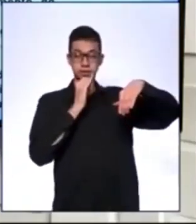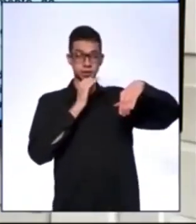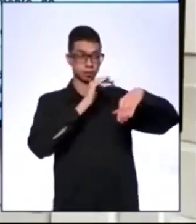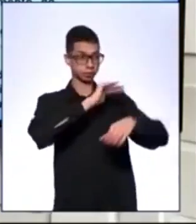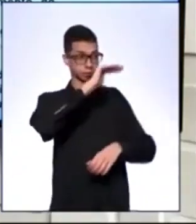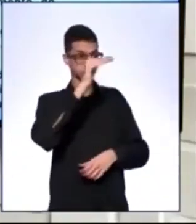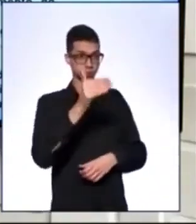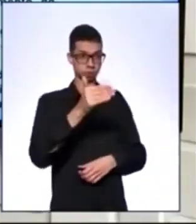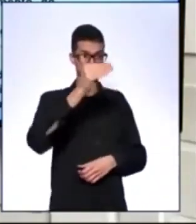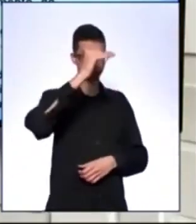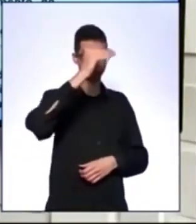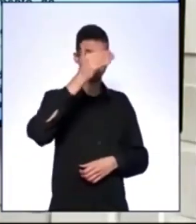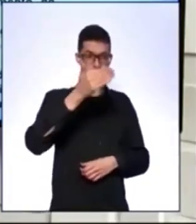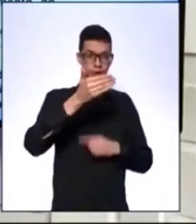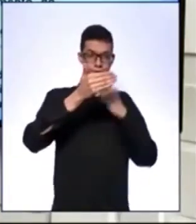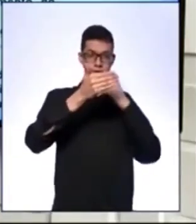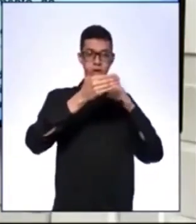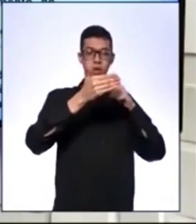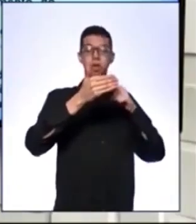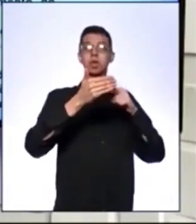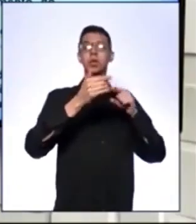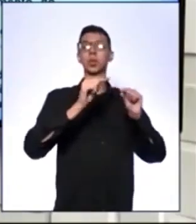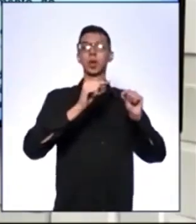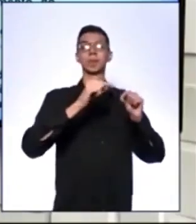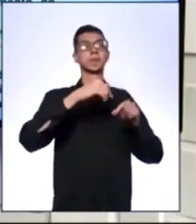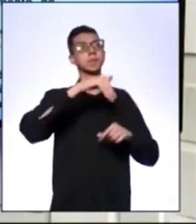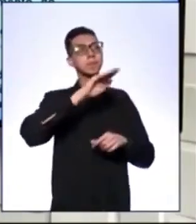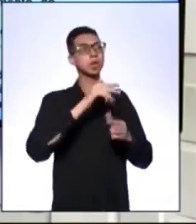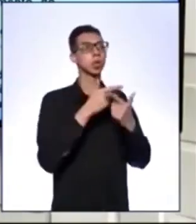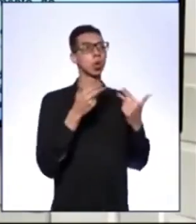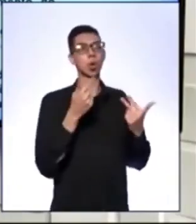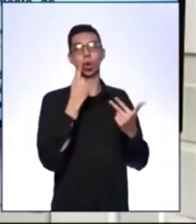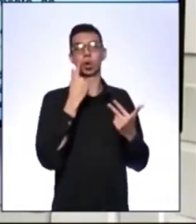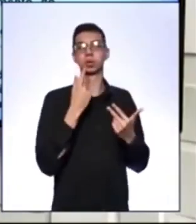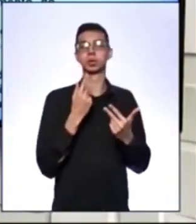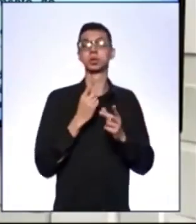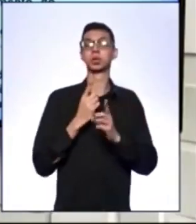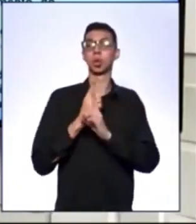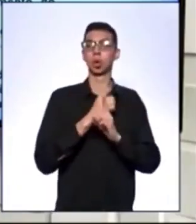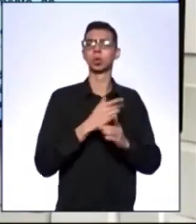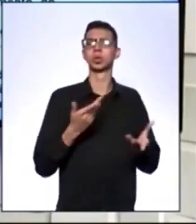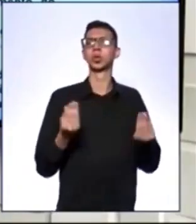no Piauí, Brasil, entrou pelo Pacífico, do lado de lá,